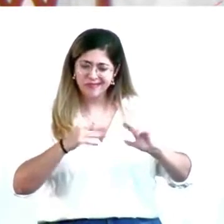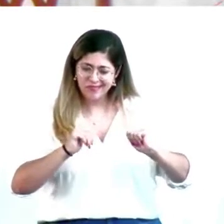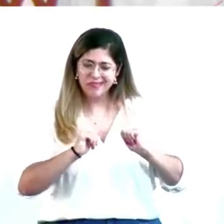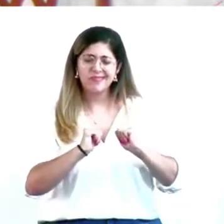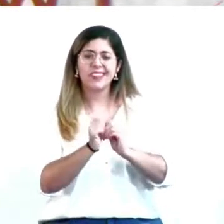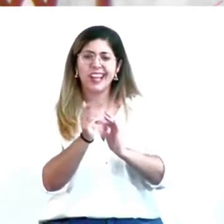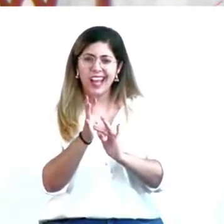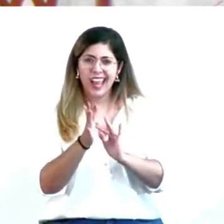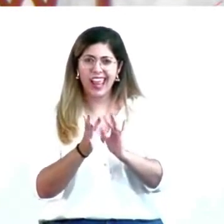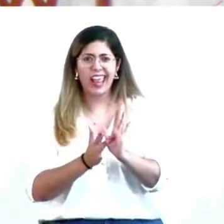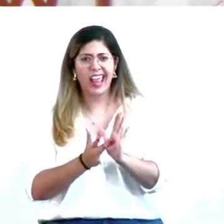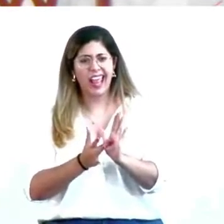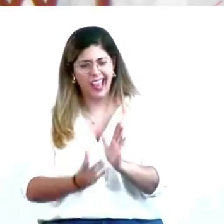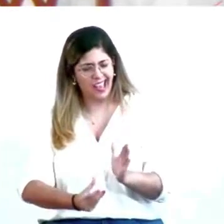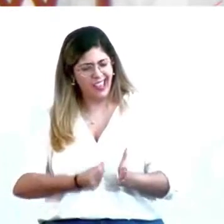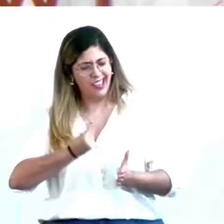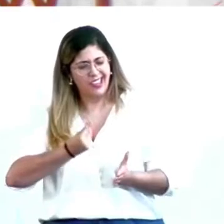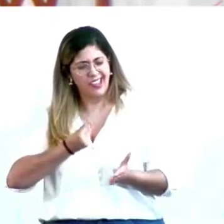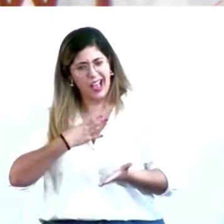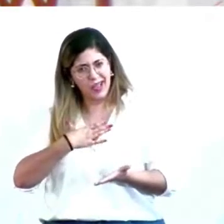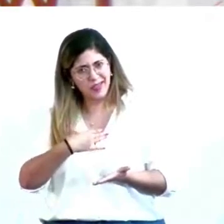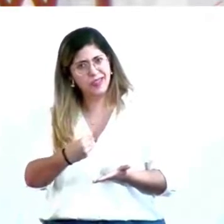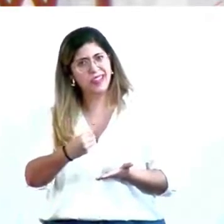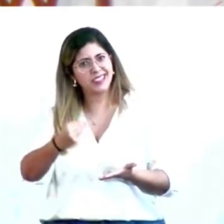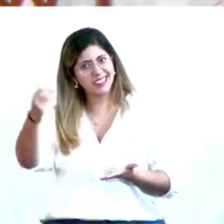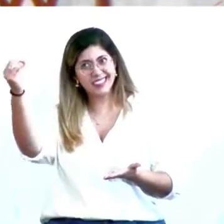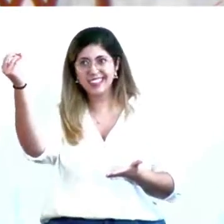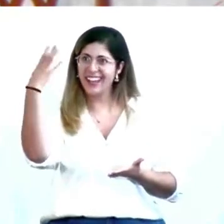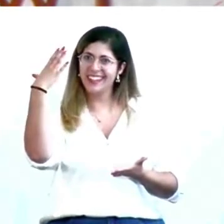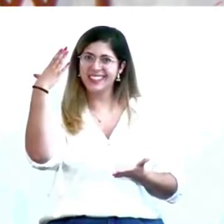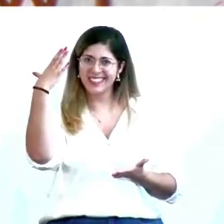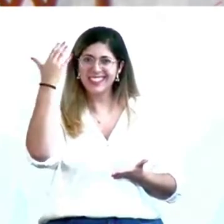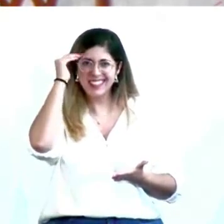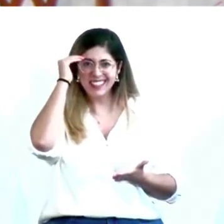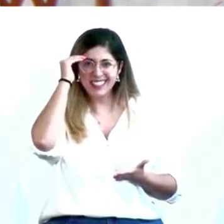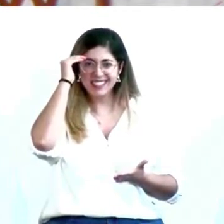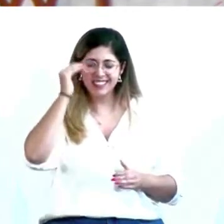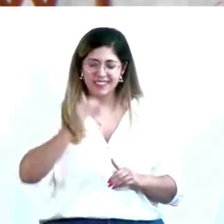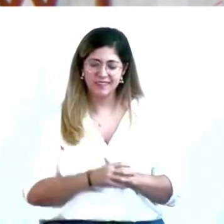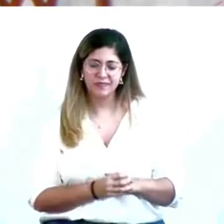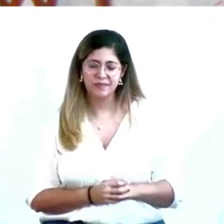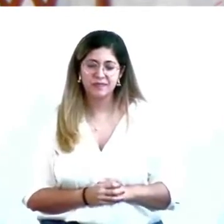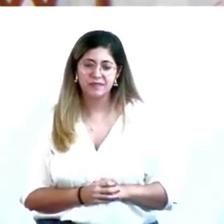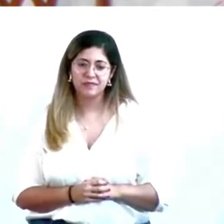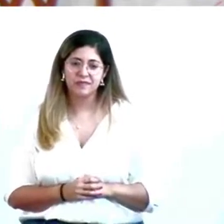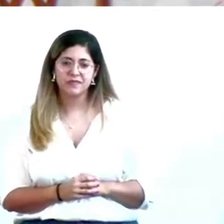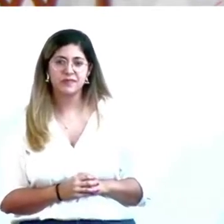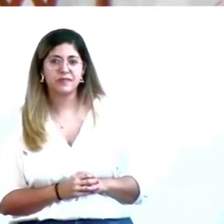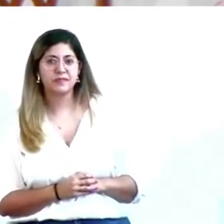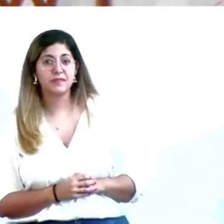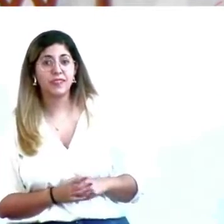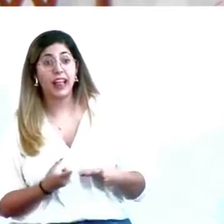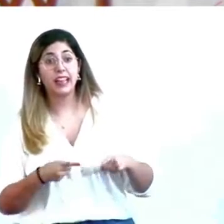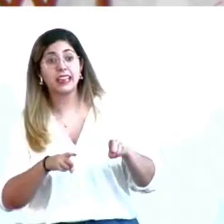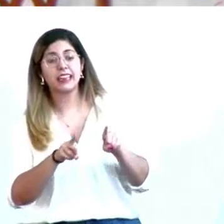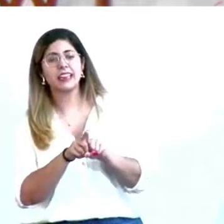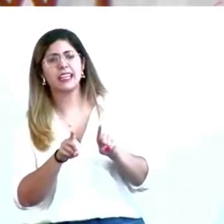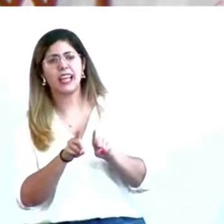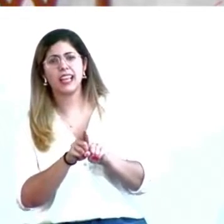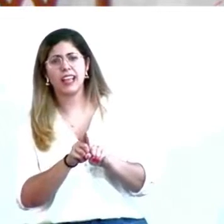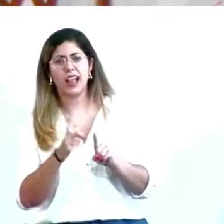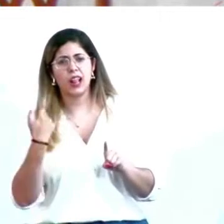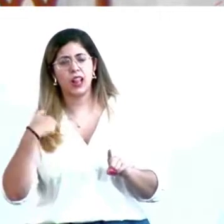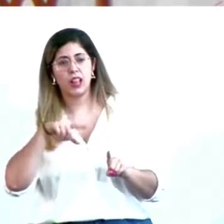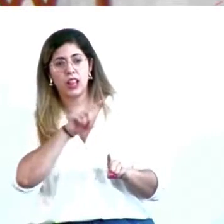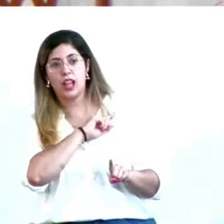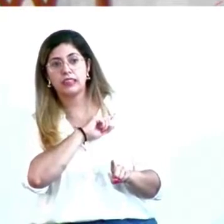andai como filhos na luz. Veja que ele passa a dar uma razão adicional para não se envolverem na má conduta de